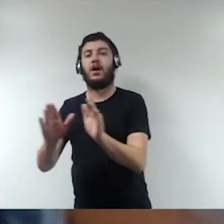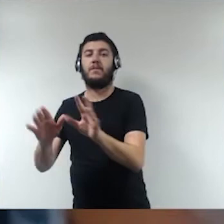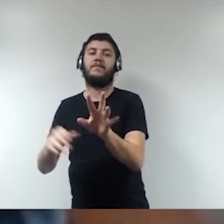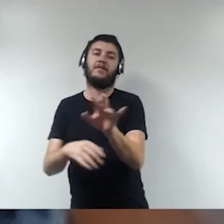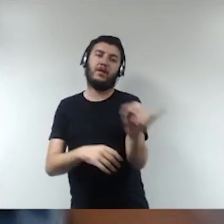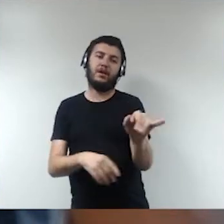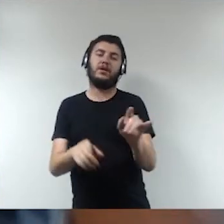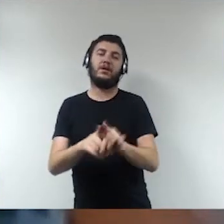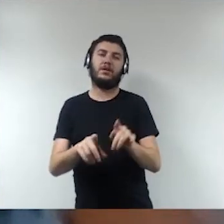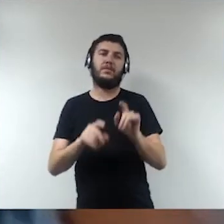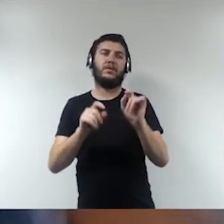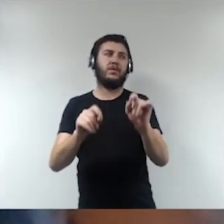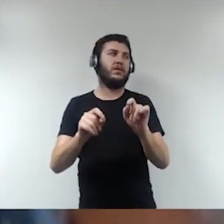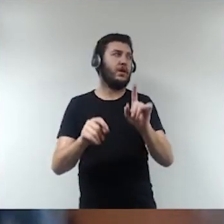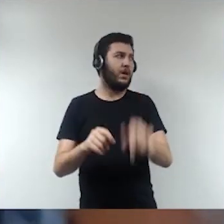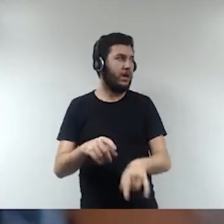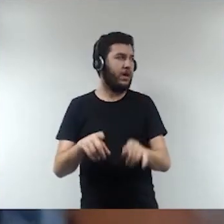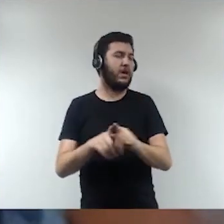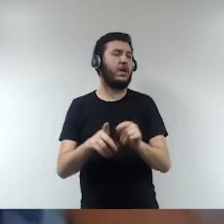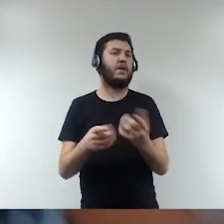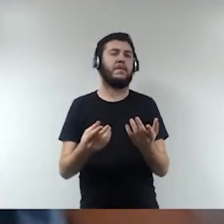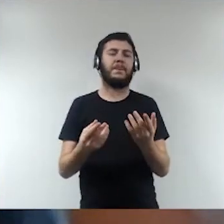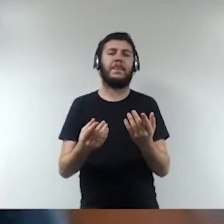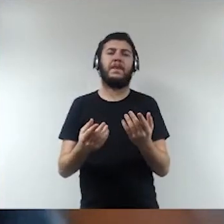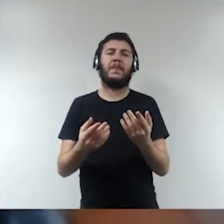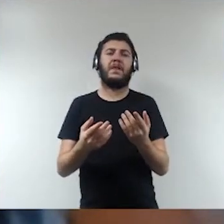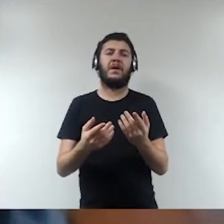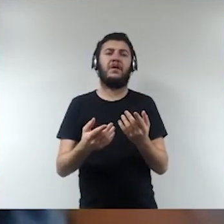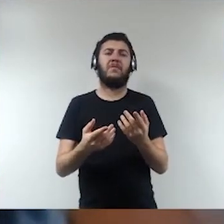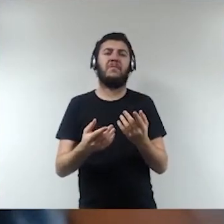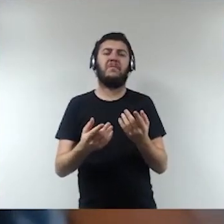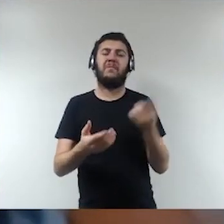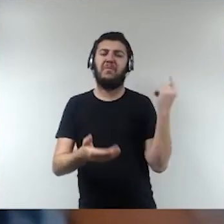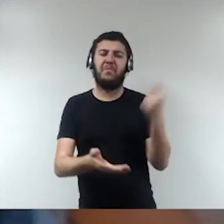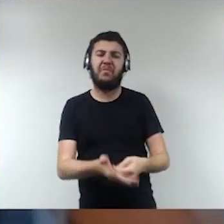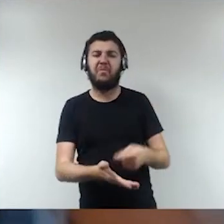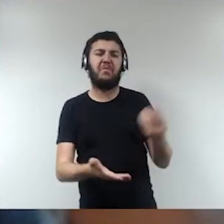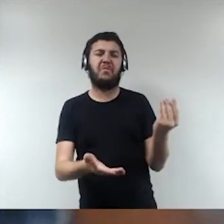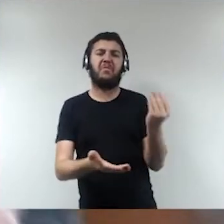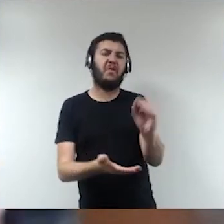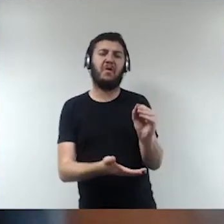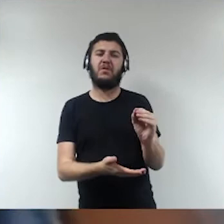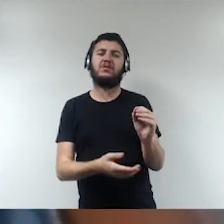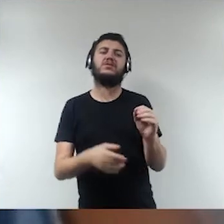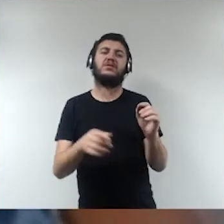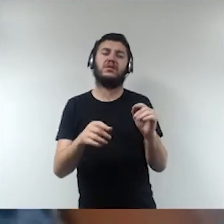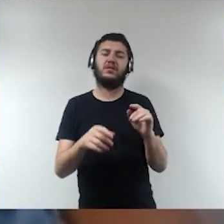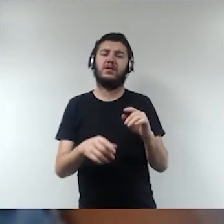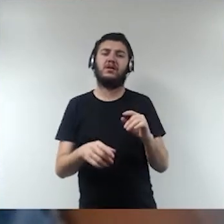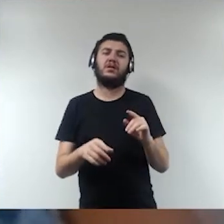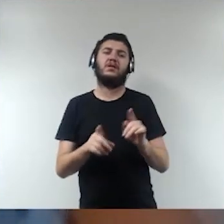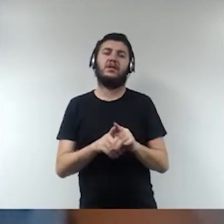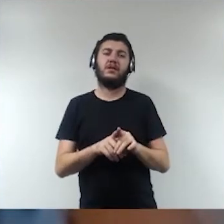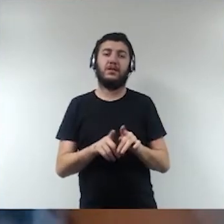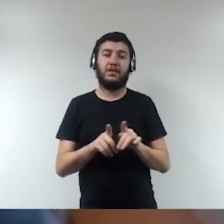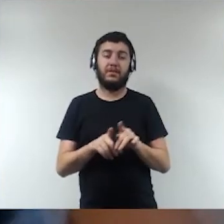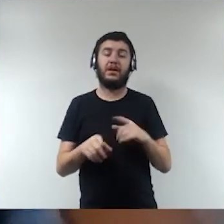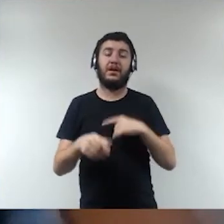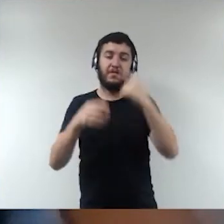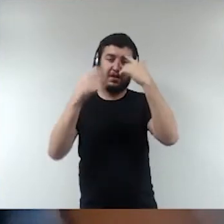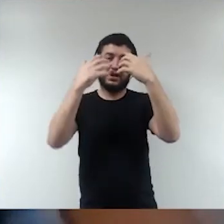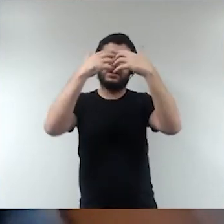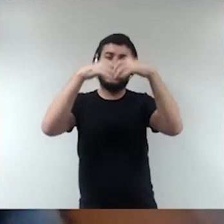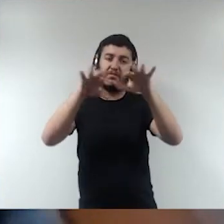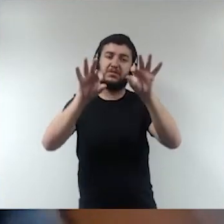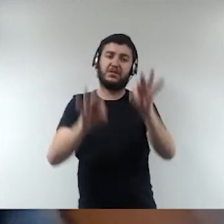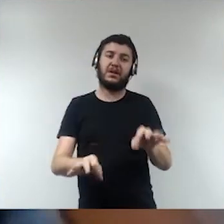com implementação forçada, sem essa implementação gradativa. Boa reflexão, presidente Bruno. Parabéns. E